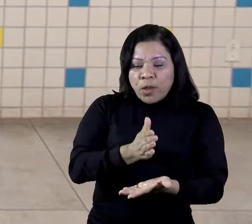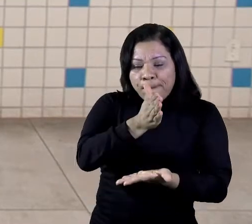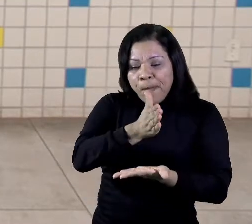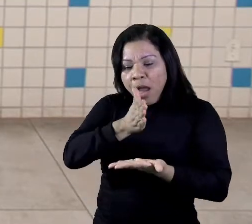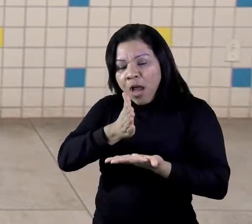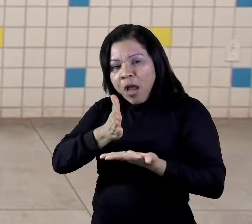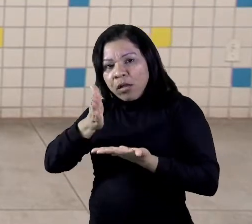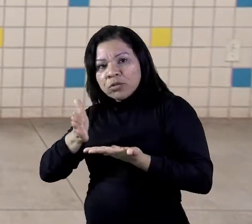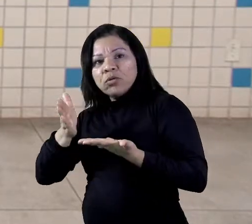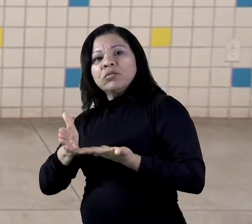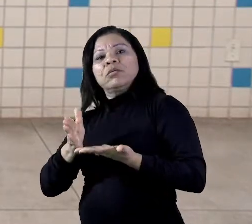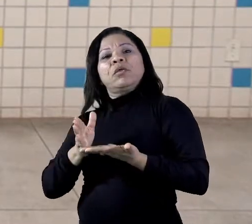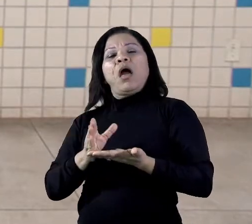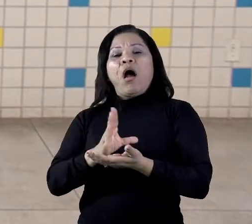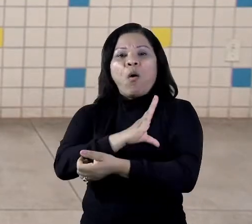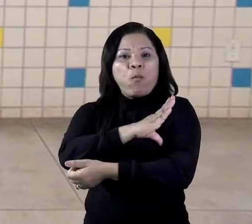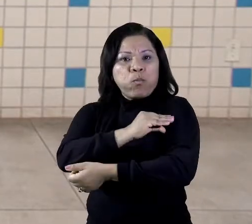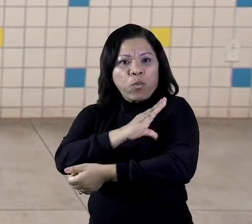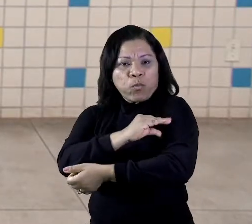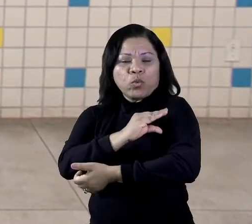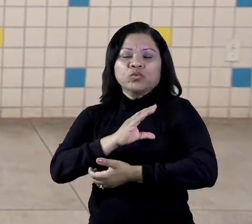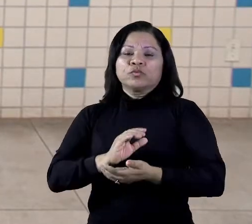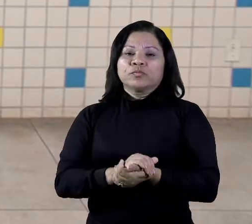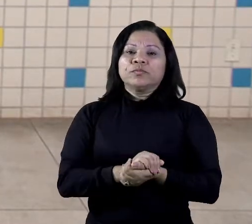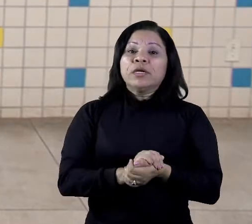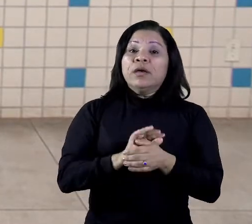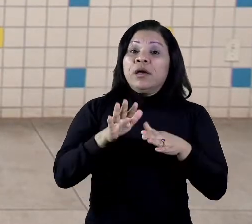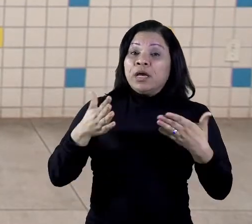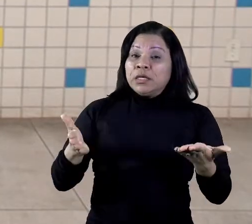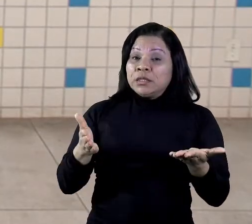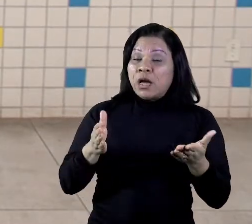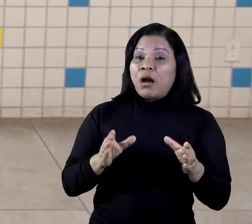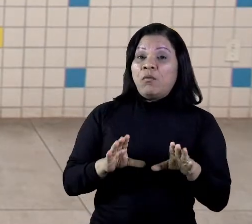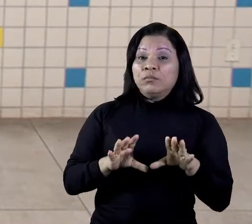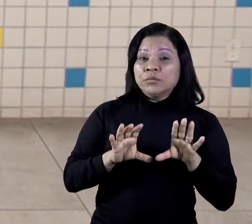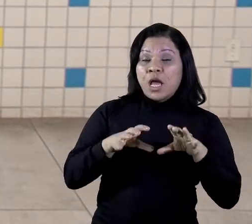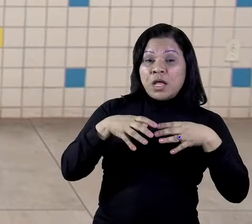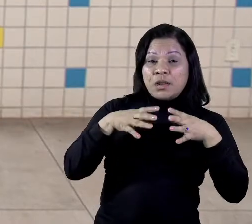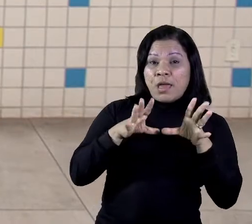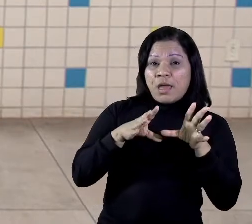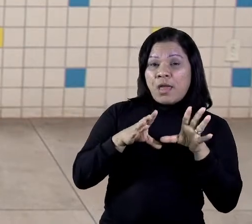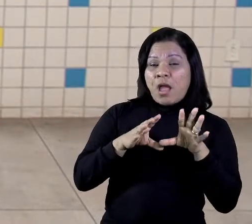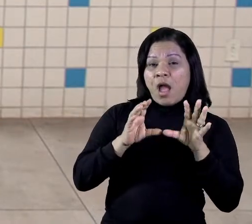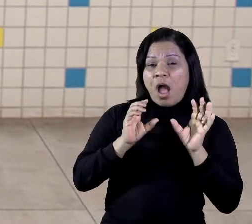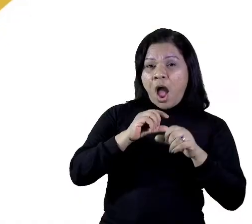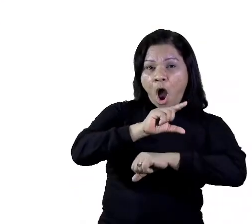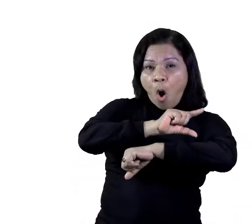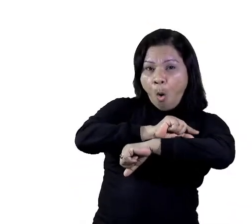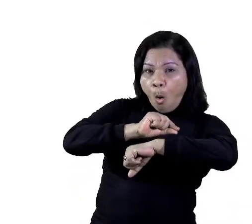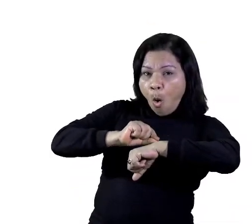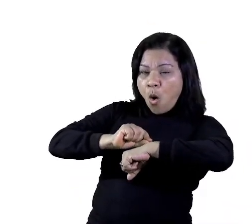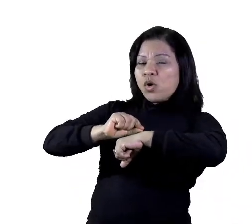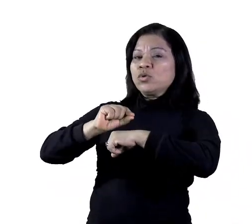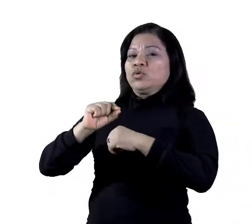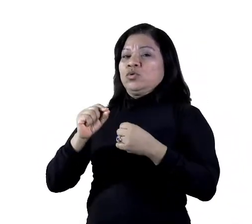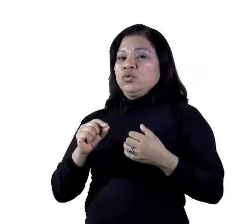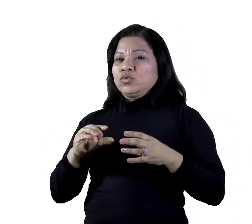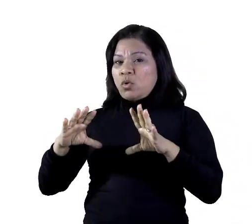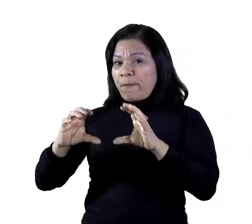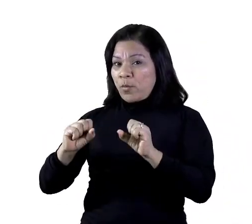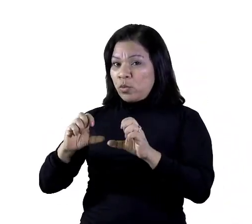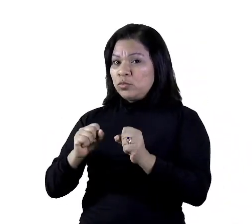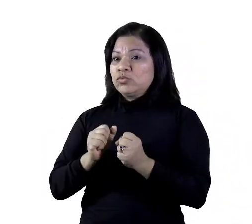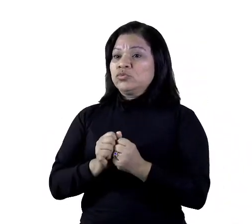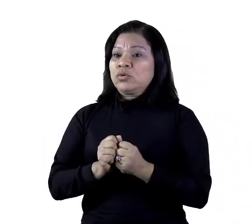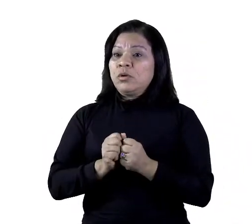movimento. E essa relação entre os músculos e os ossos pode ser comparado aos sistemas de alavanca. Tu vai levantar uma pedra, tu coloca